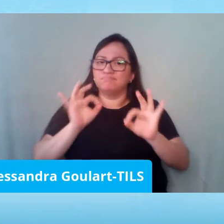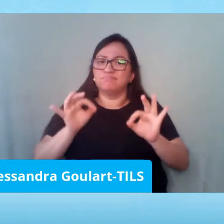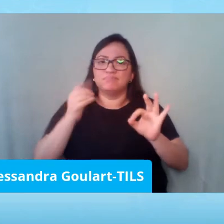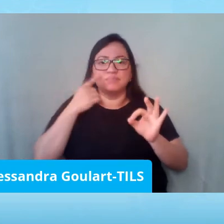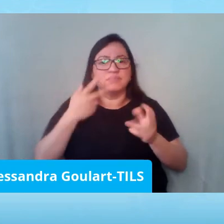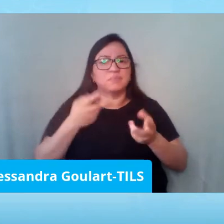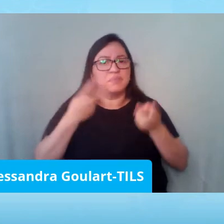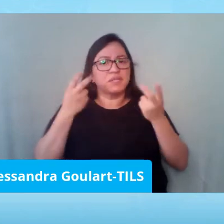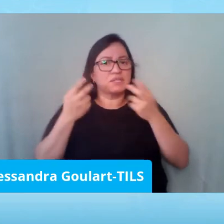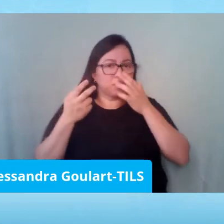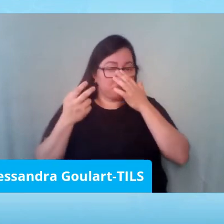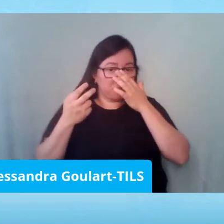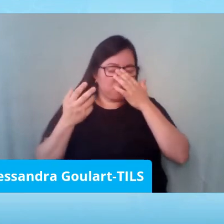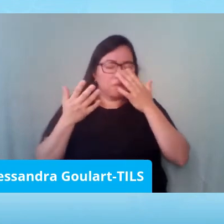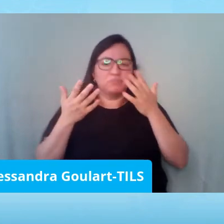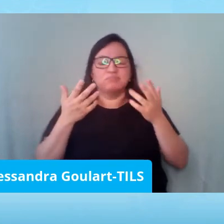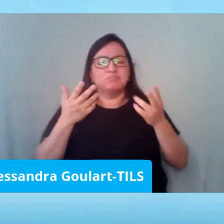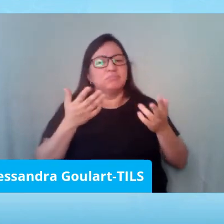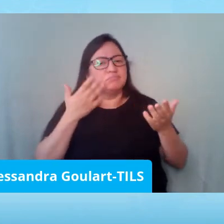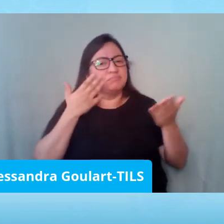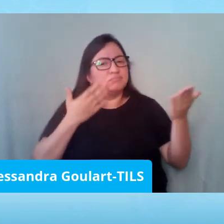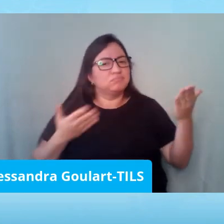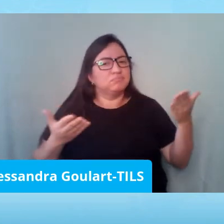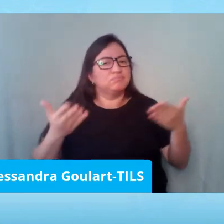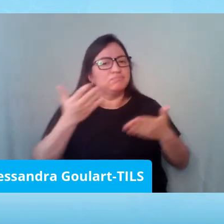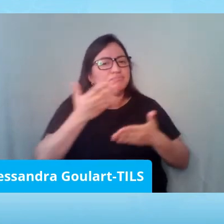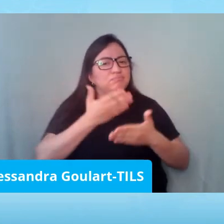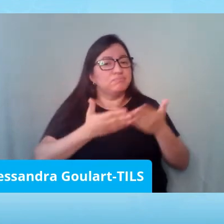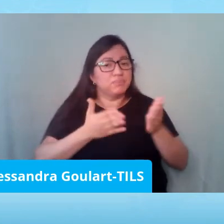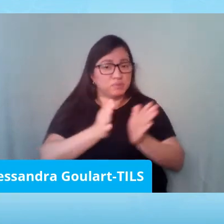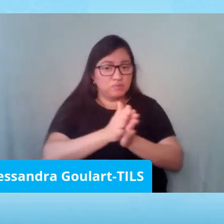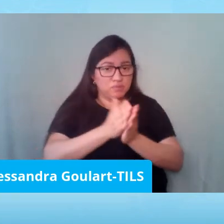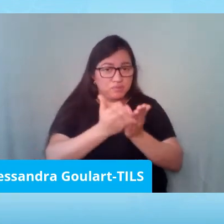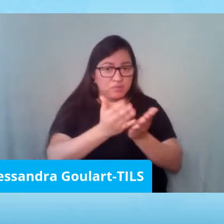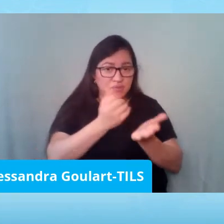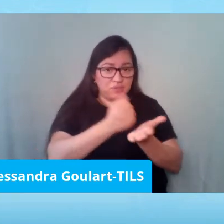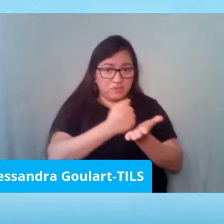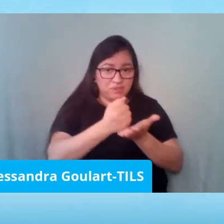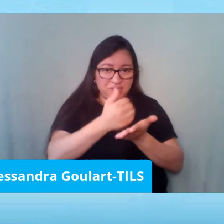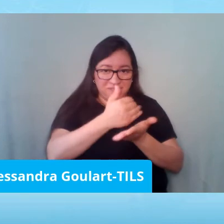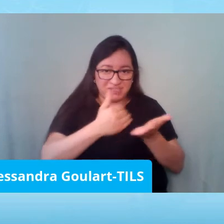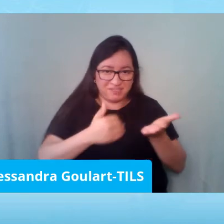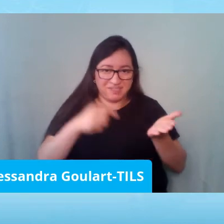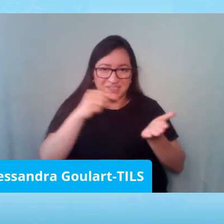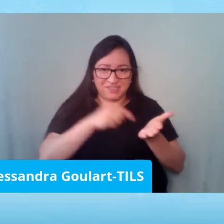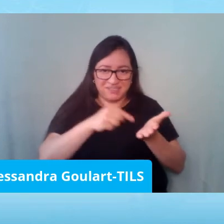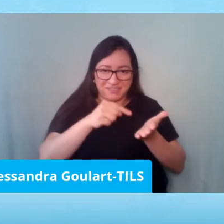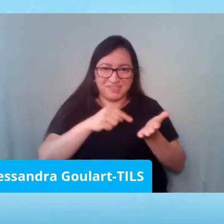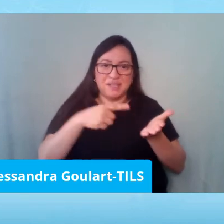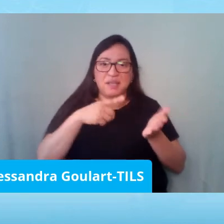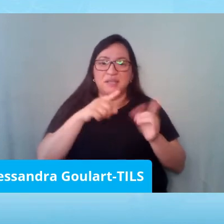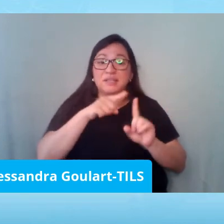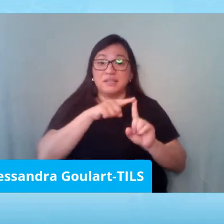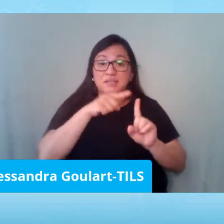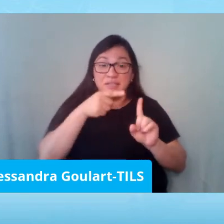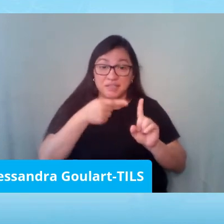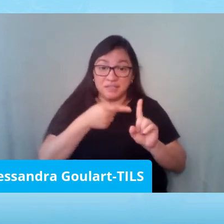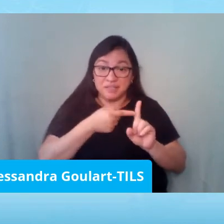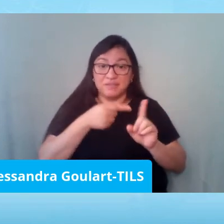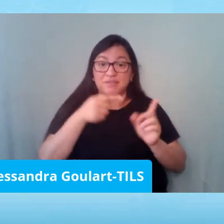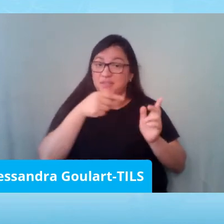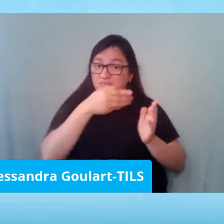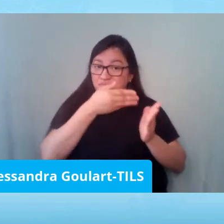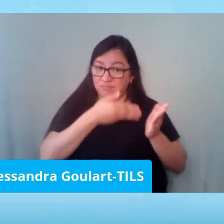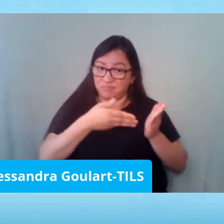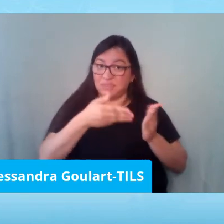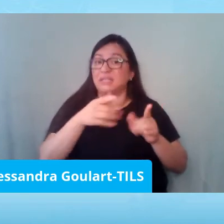vocês tenham esse olhar das cadernetas que a gente tem, né? A gente tem a caderneta da gestante, tem da criança, e é